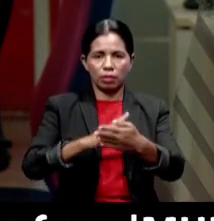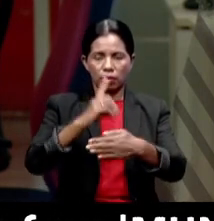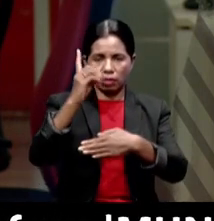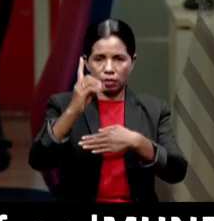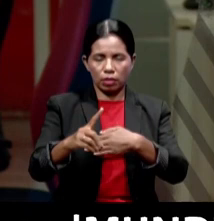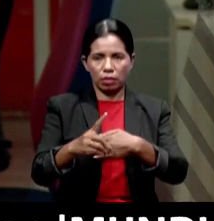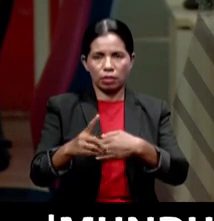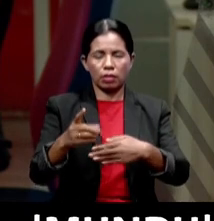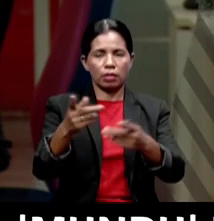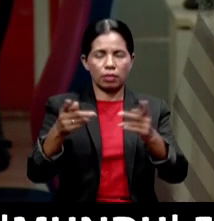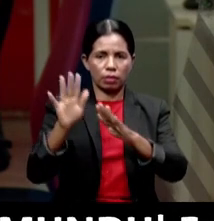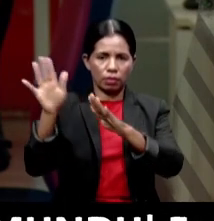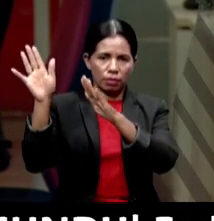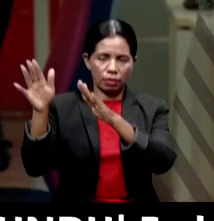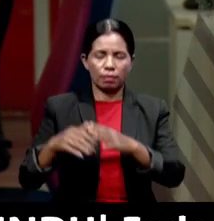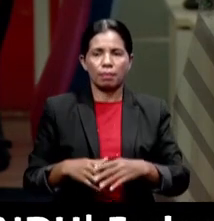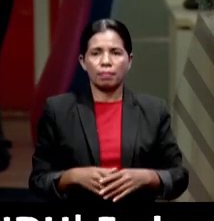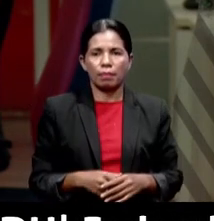Desenvolvimento e a Área Rural.